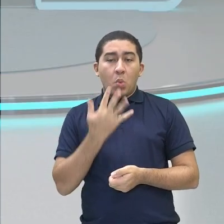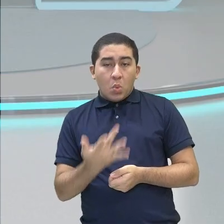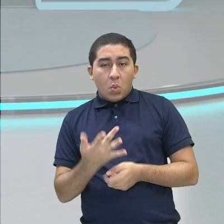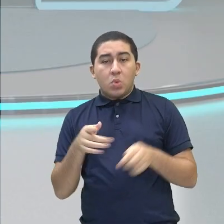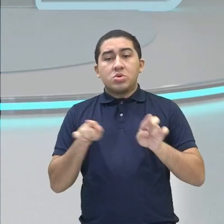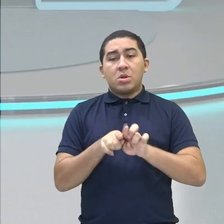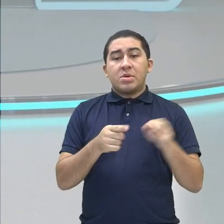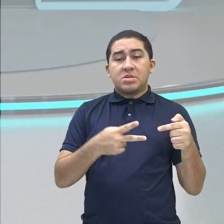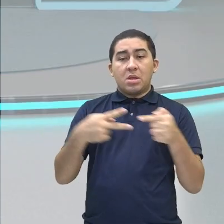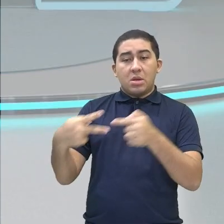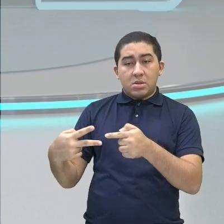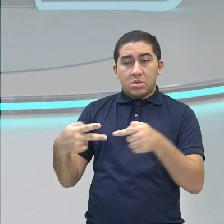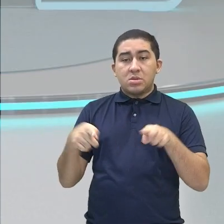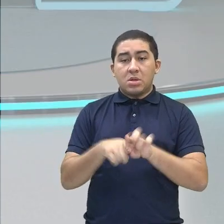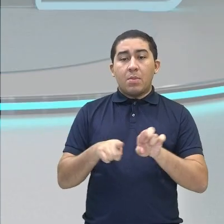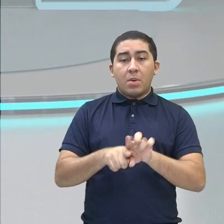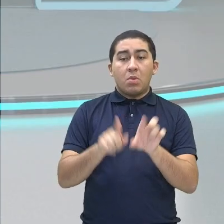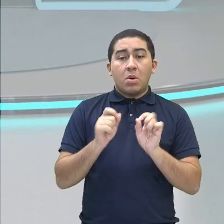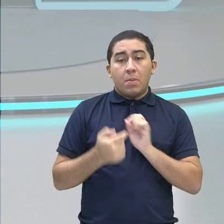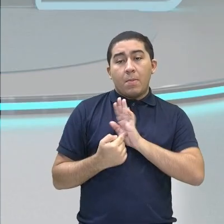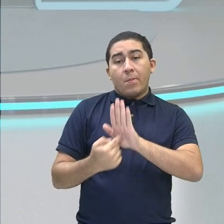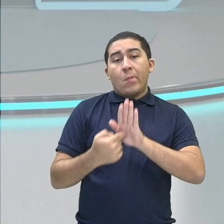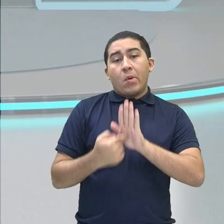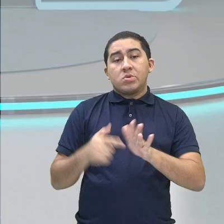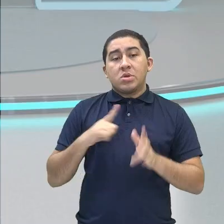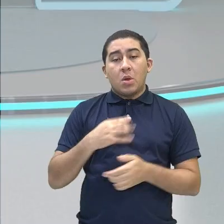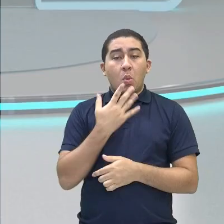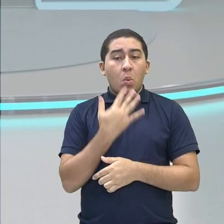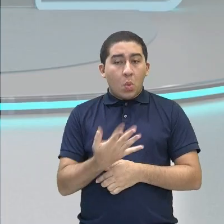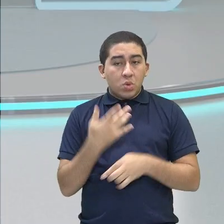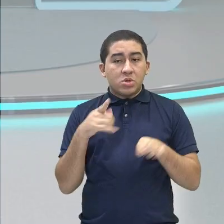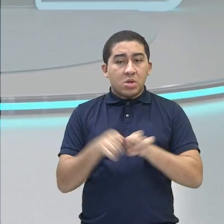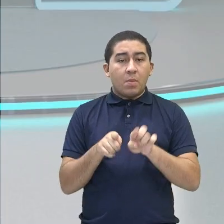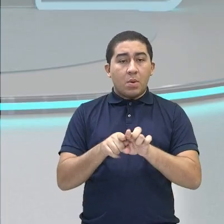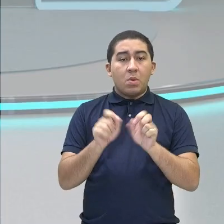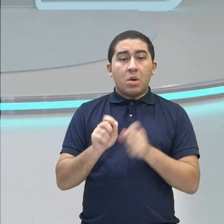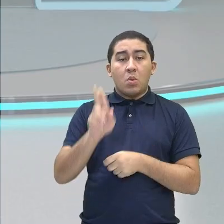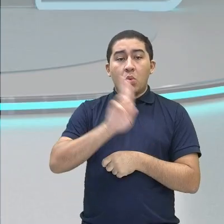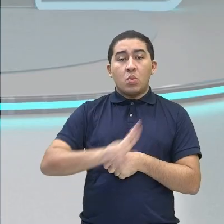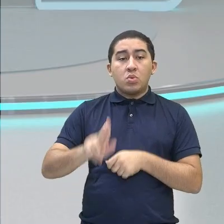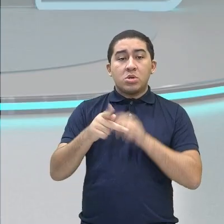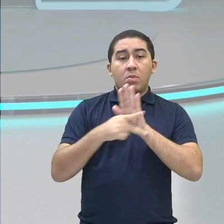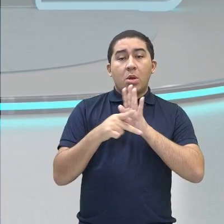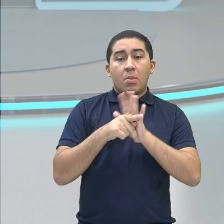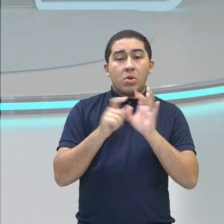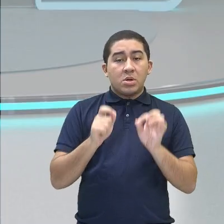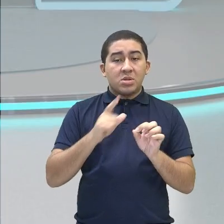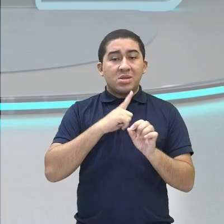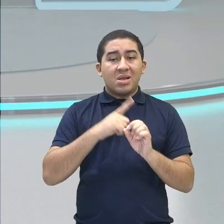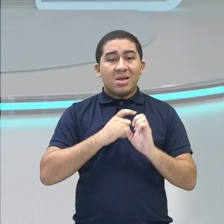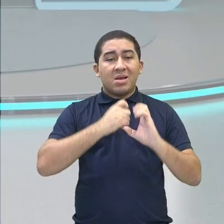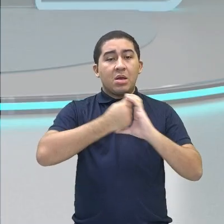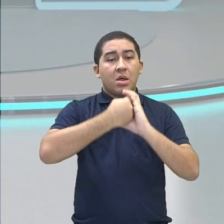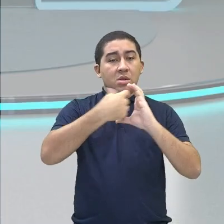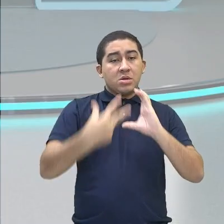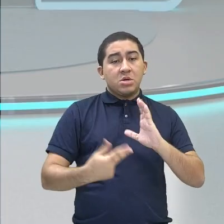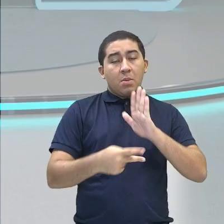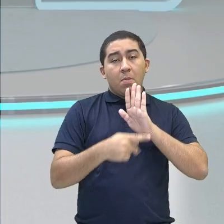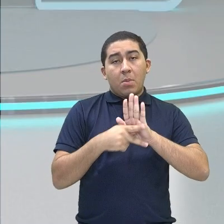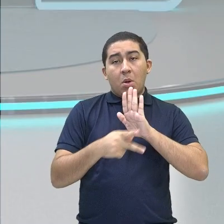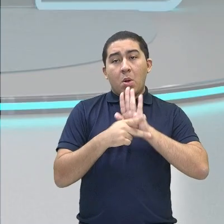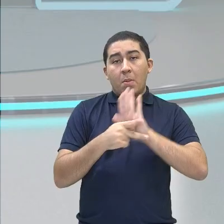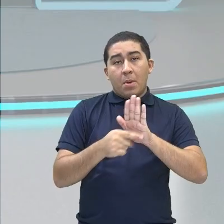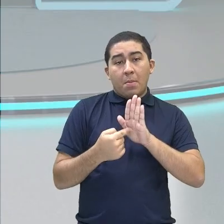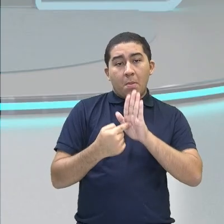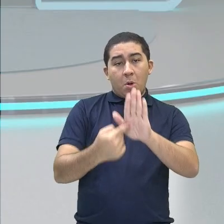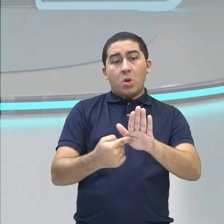as setas, né, as cores e as setas elas são utilizadas para destacar, para